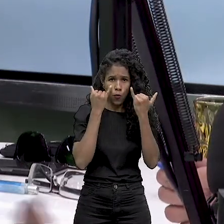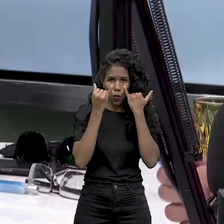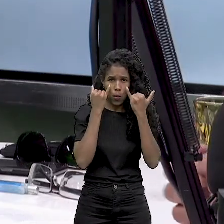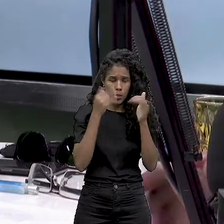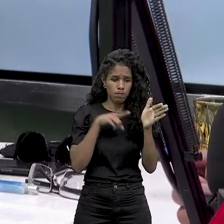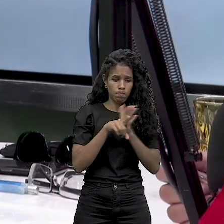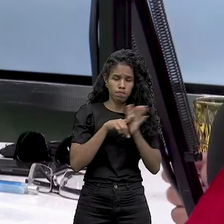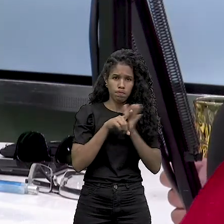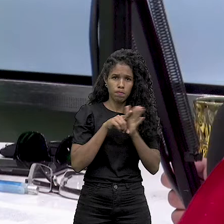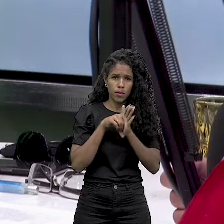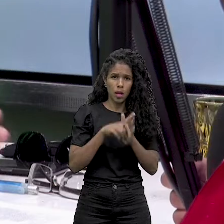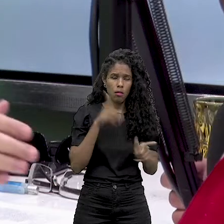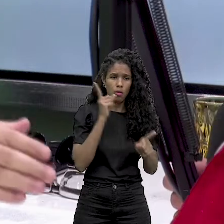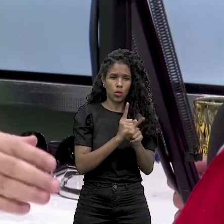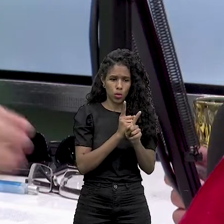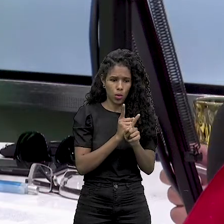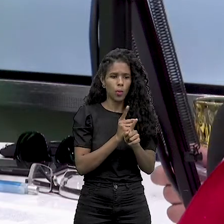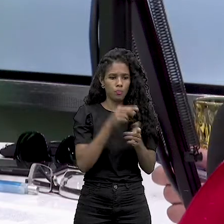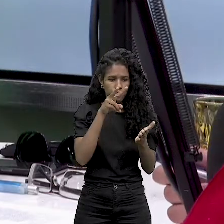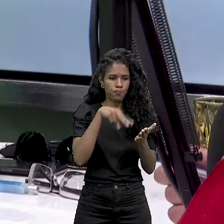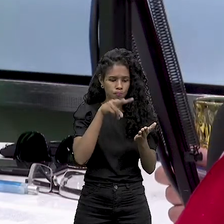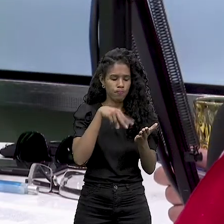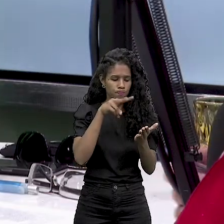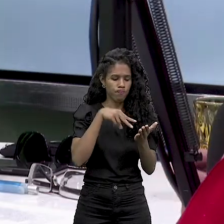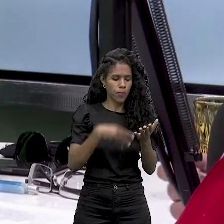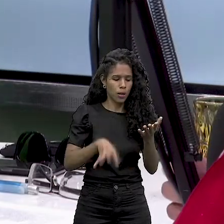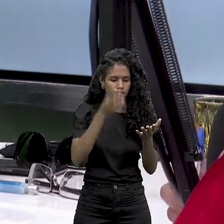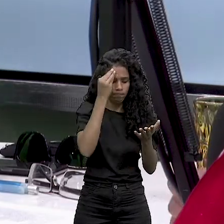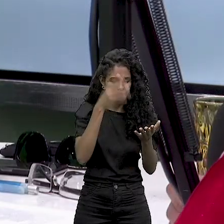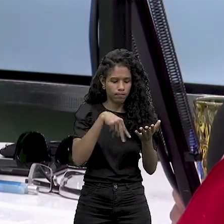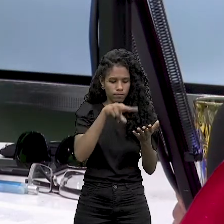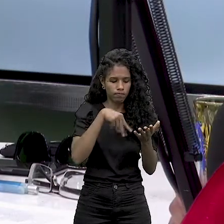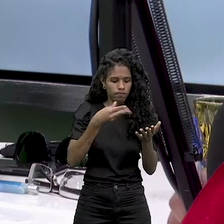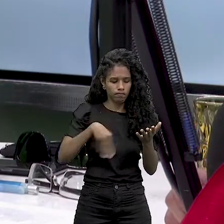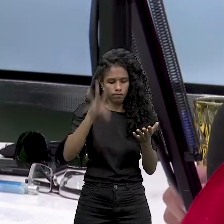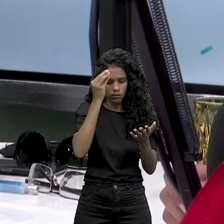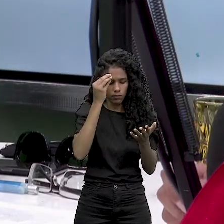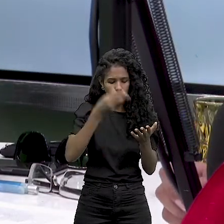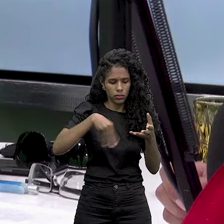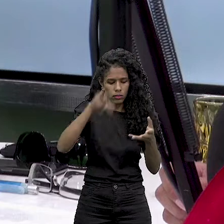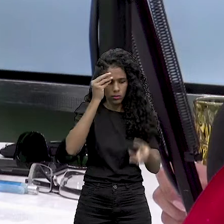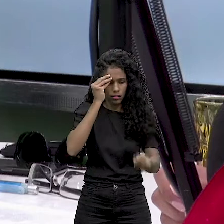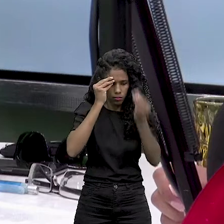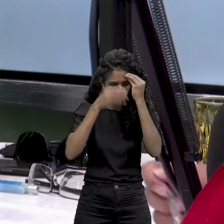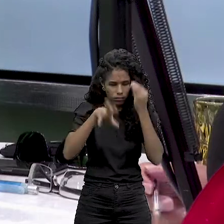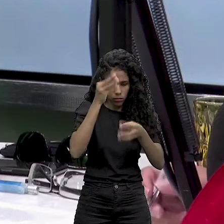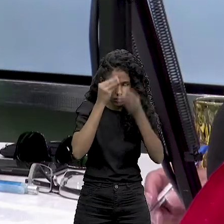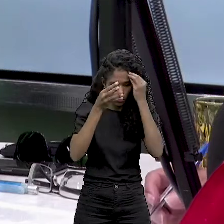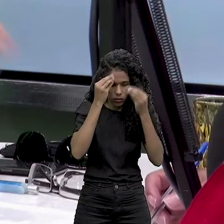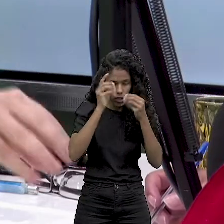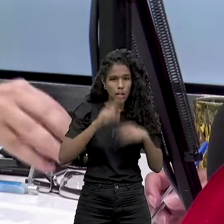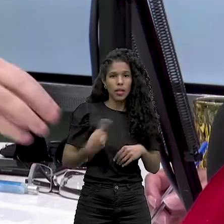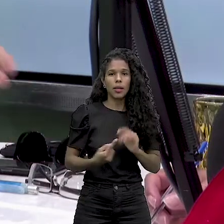puxa. Com a mídia, com o celular, há uma profusão maior mental, né? O jovem,